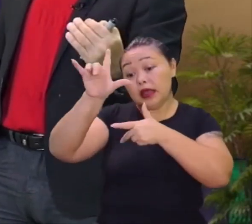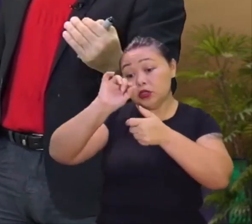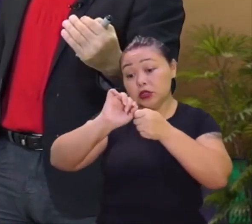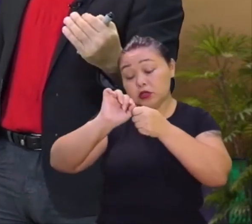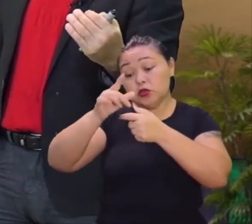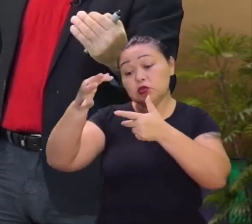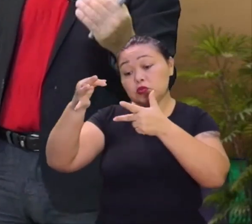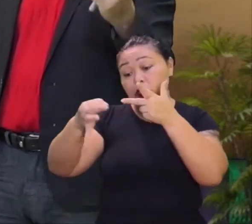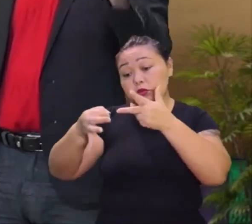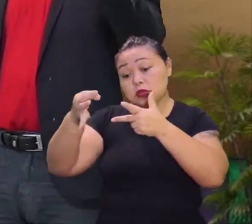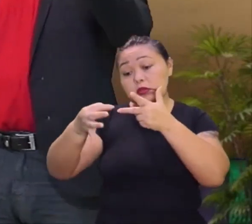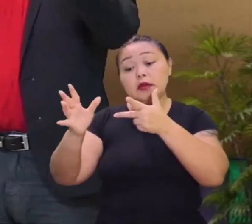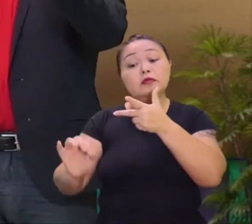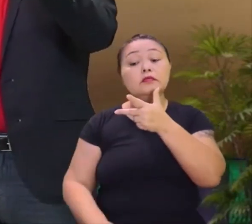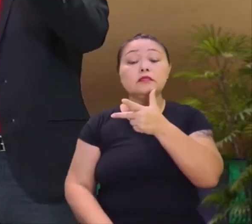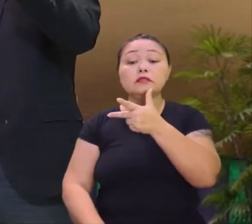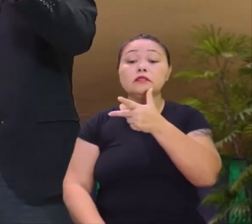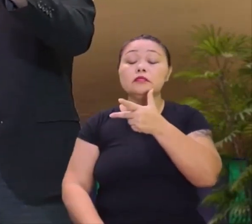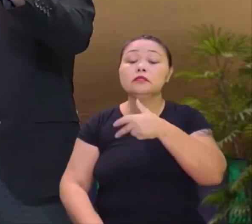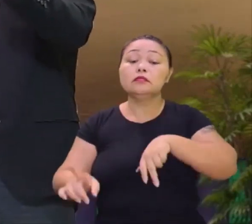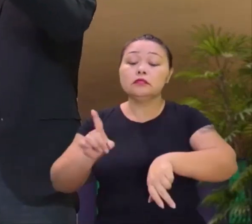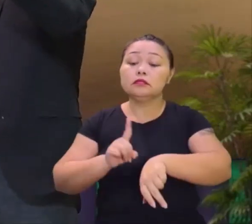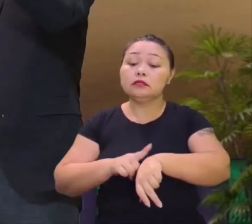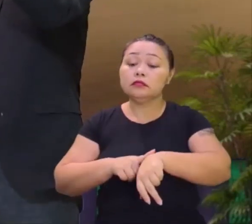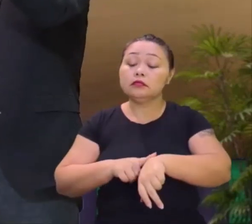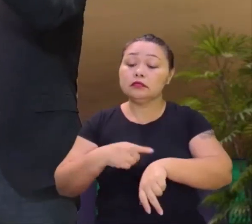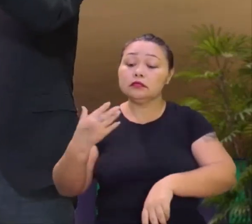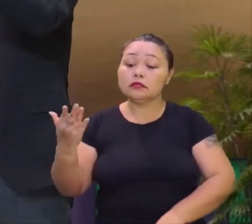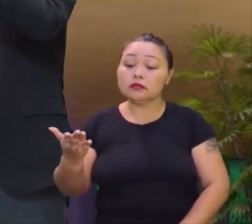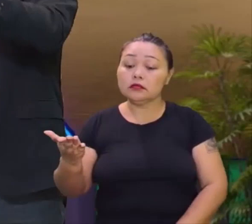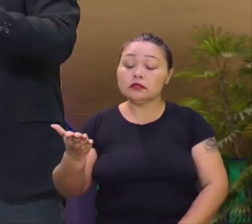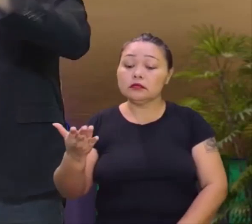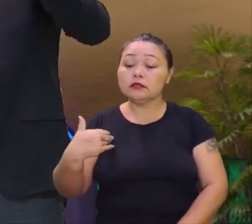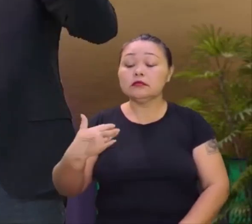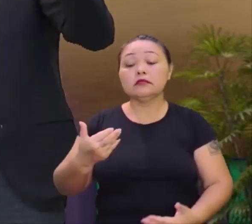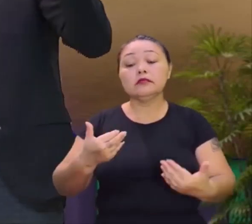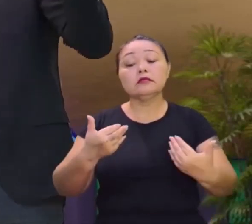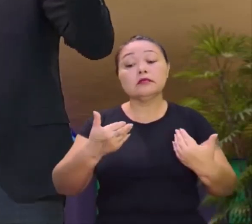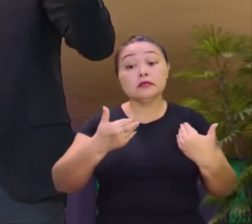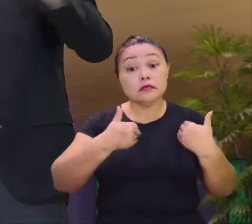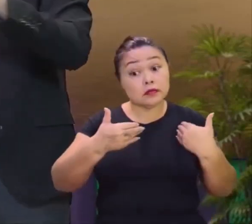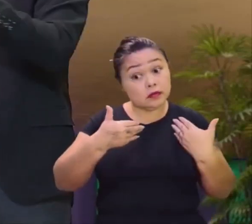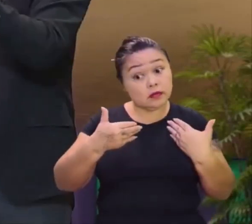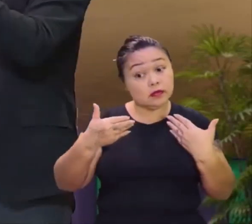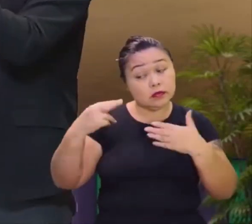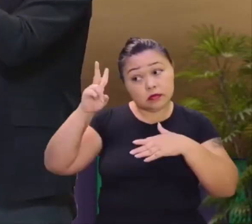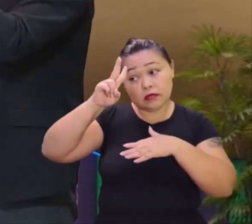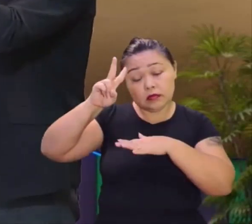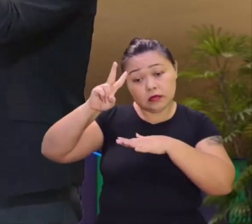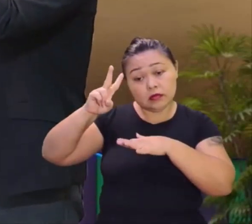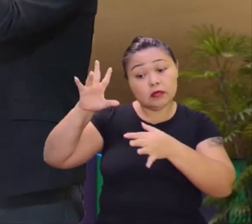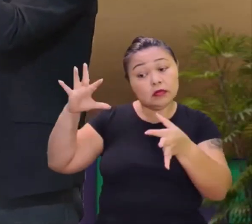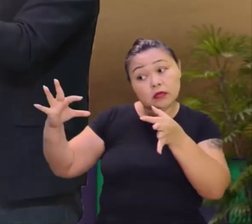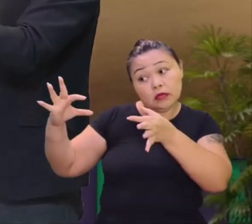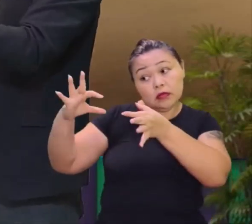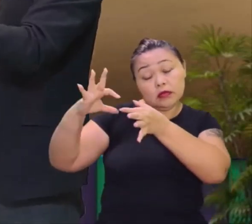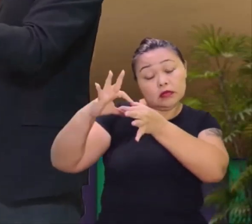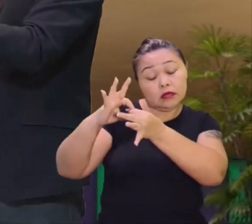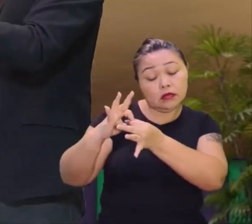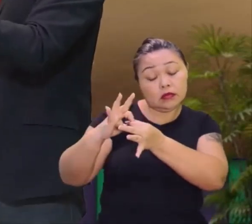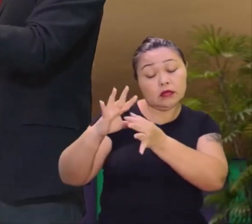judiciário. Ok? Neste momento, a gente está sob responsabilidade, nesse momento histórico, a gente ainda está